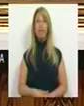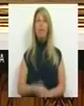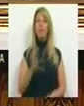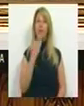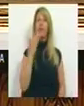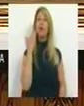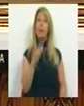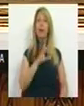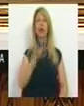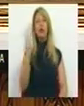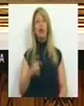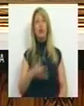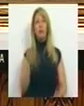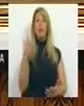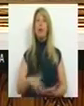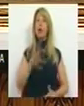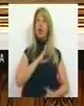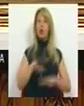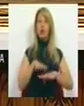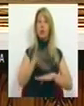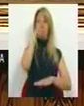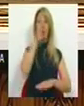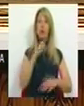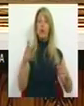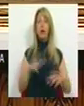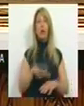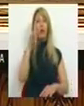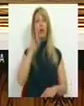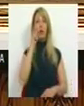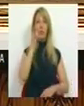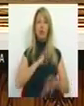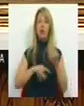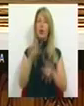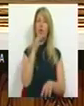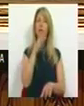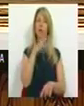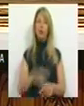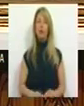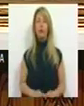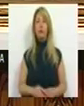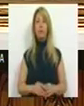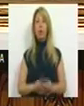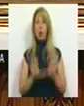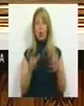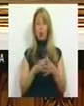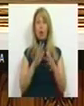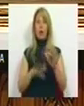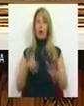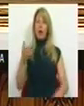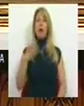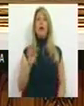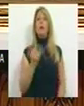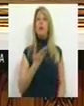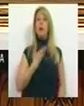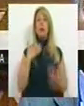Muito obrigada, Sr. Presidente, Srs. Membros do Governo, Sras. E Srs. Deputados. O Grupo Parlamentar do